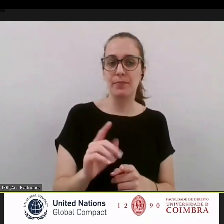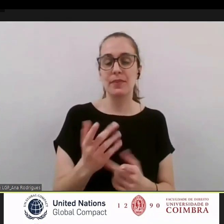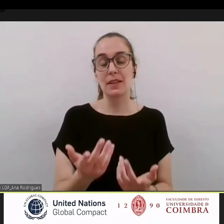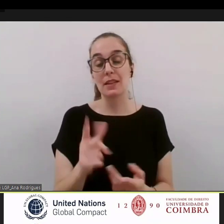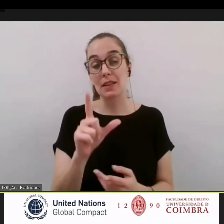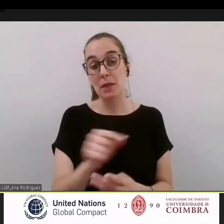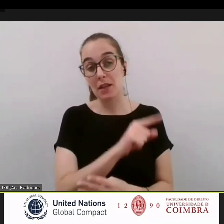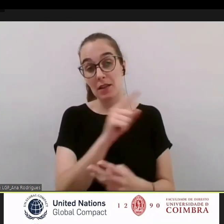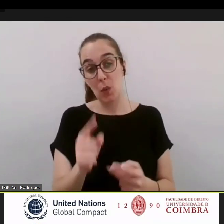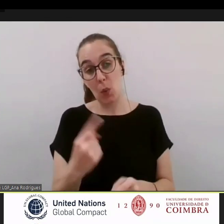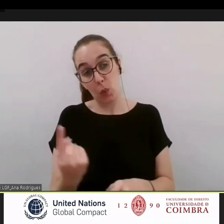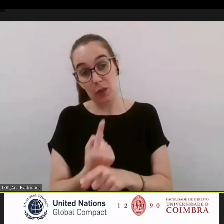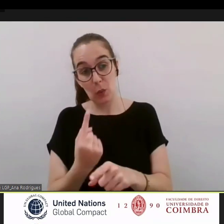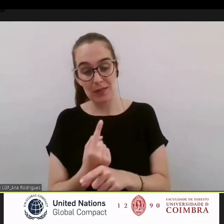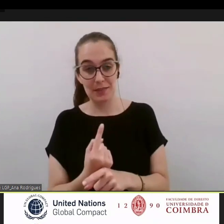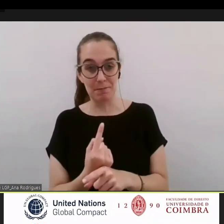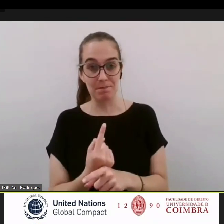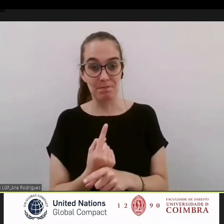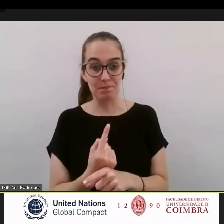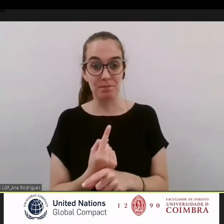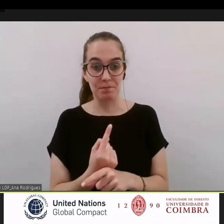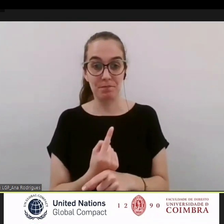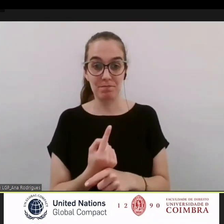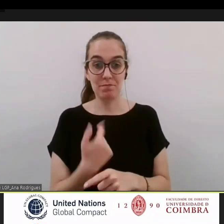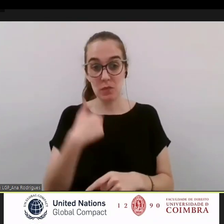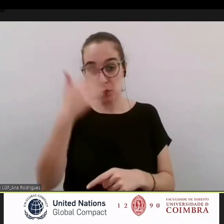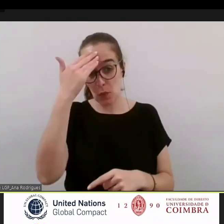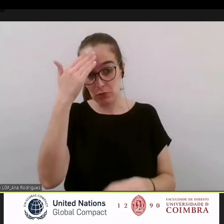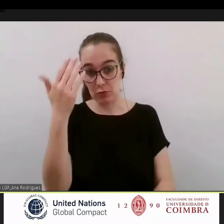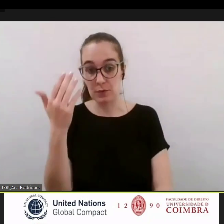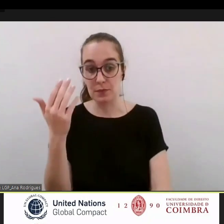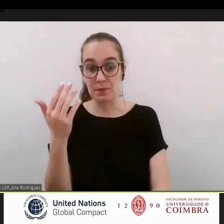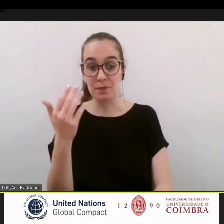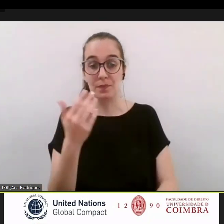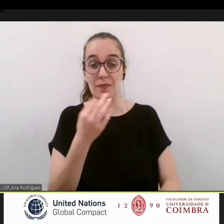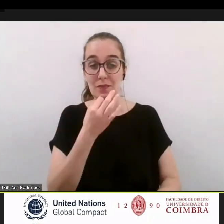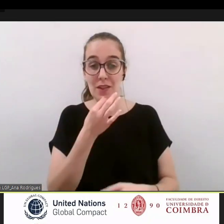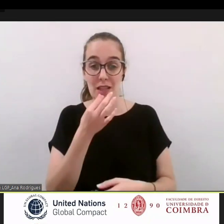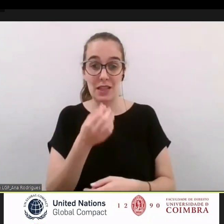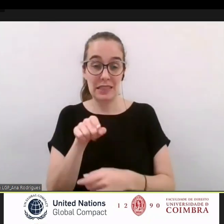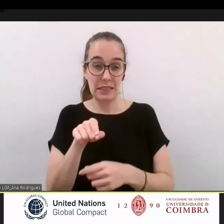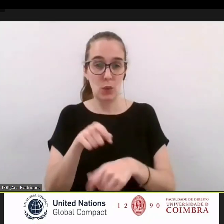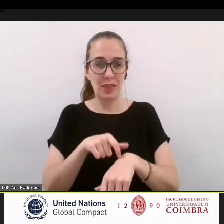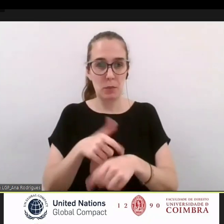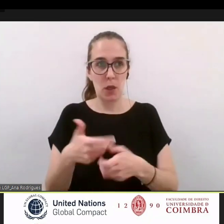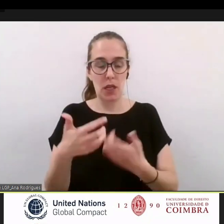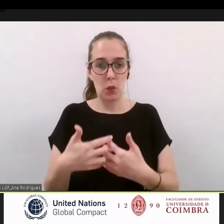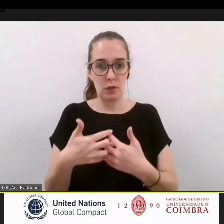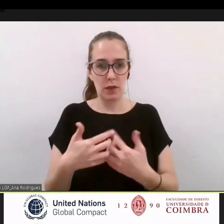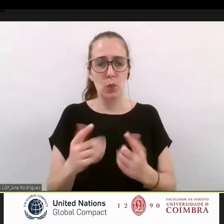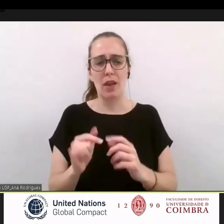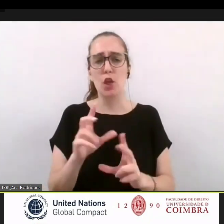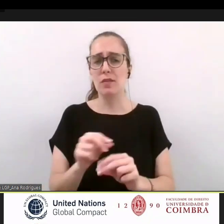depois, também um segundo contributo para, de alguma forma, abordar este tempo de incerteza que vivemos, é a